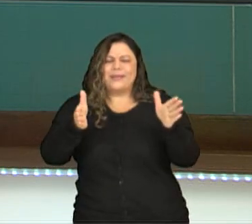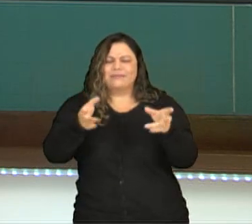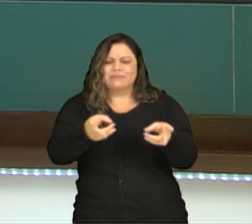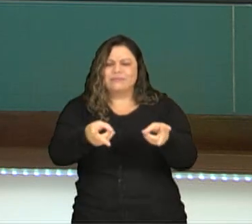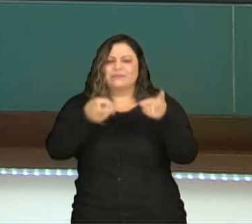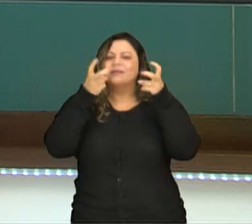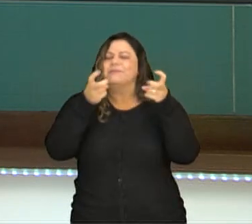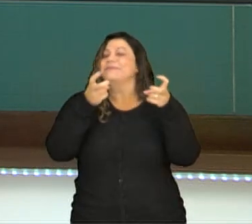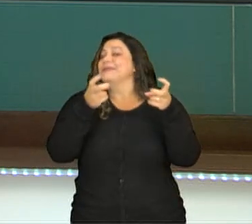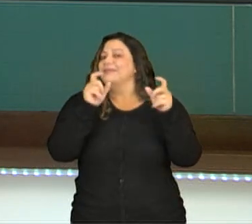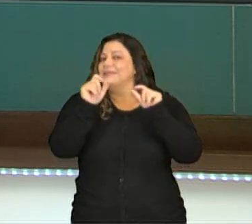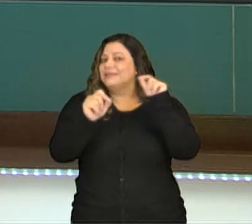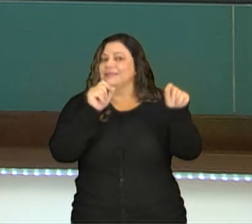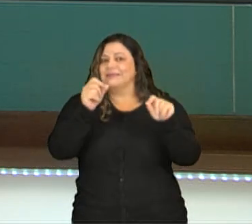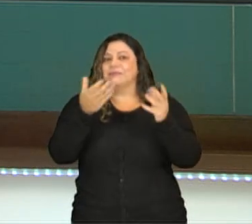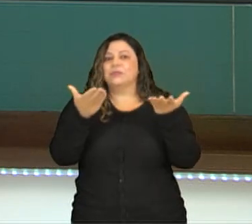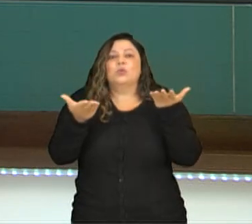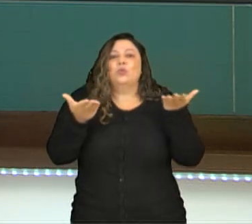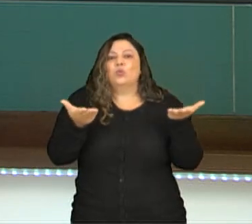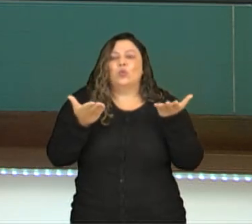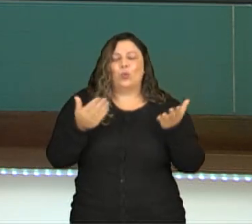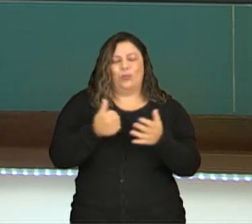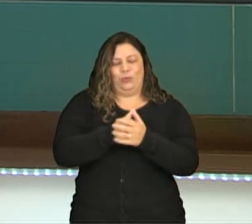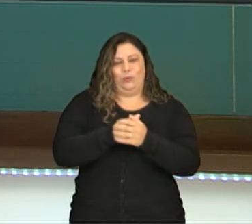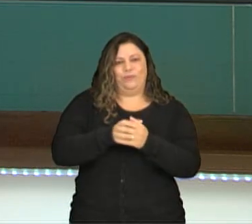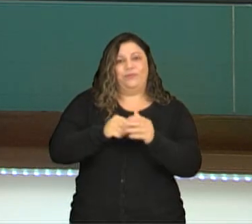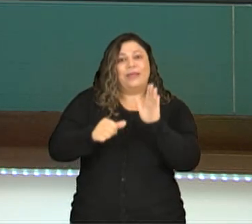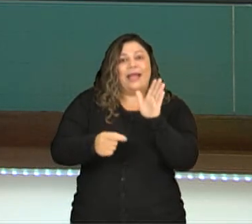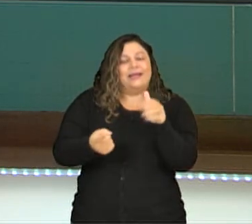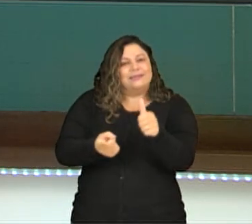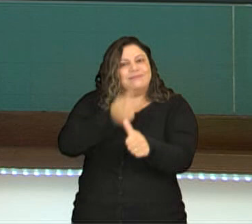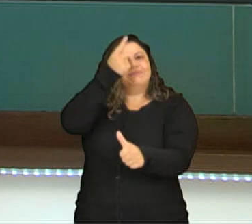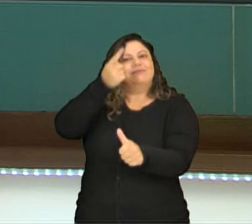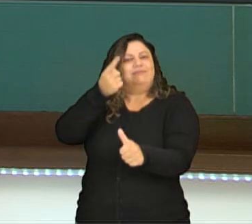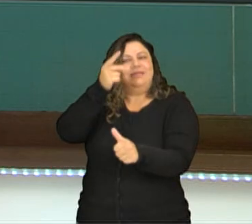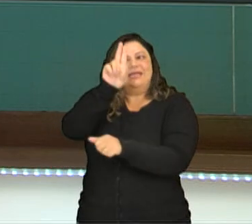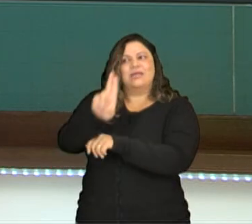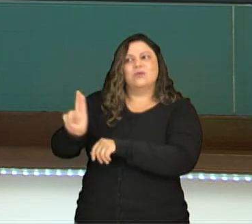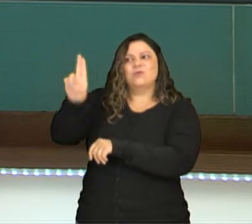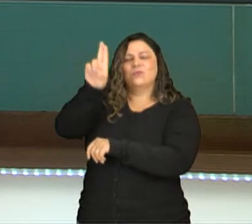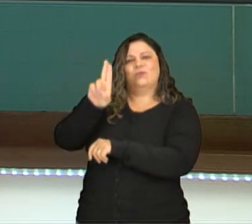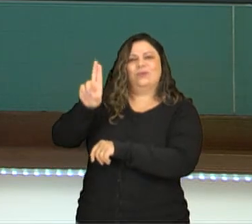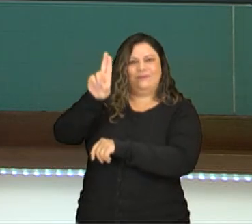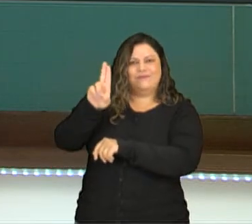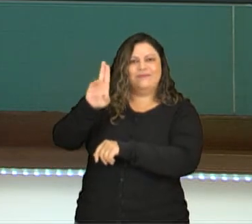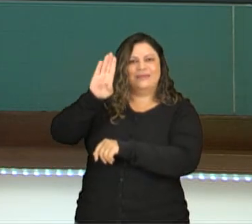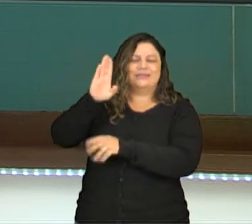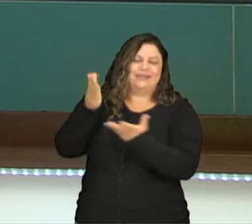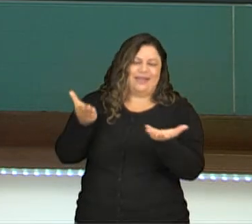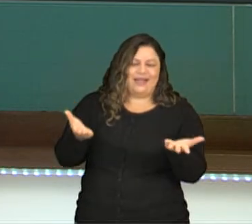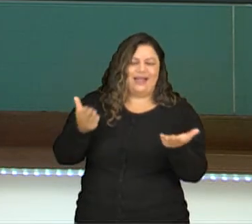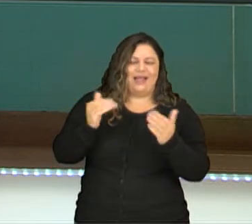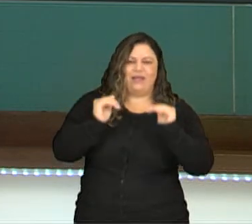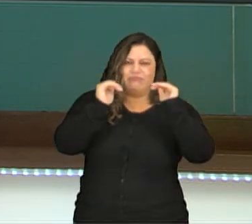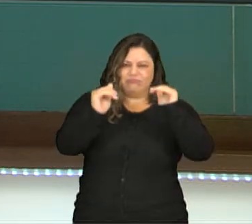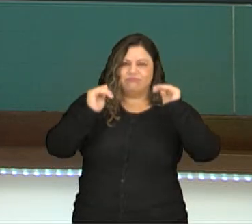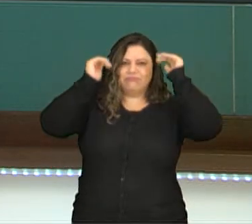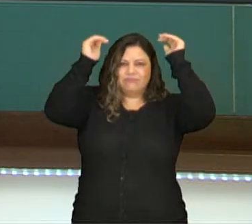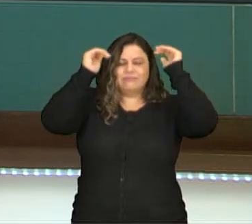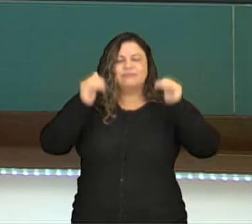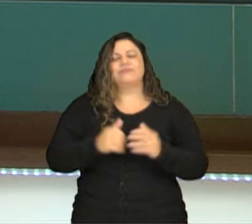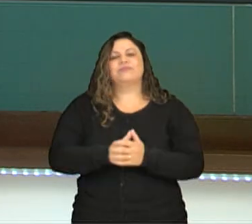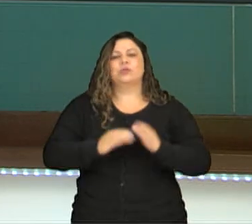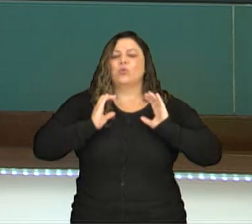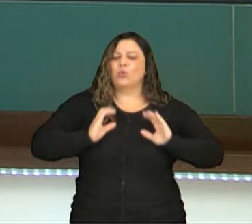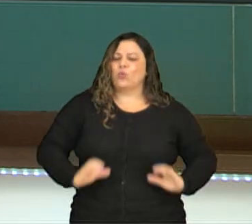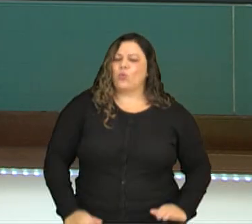perceber a formação, por exemplo, das primeiras universidades, de um comportamento escolarizante,